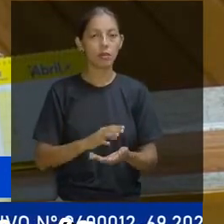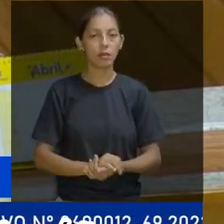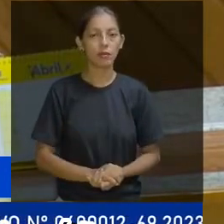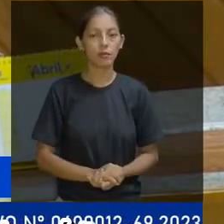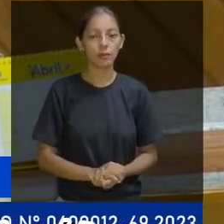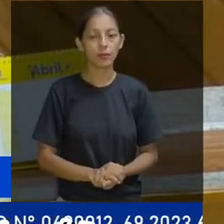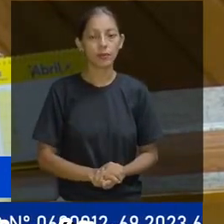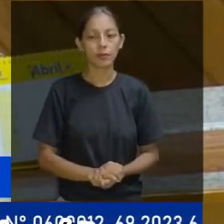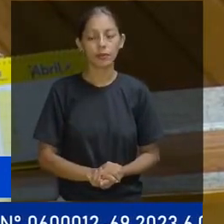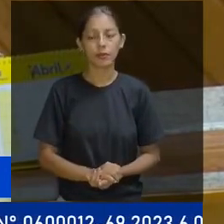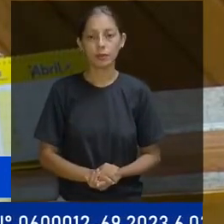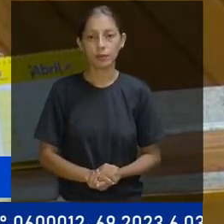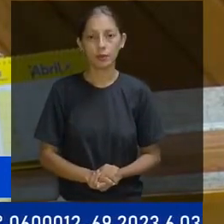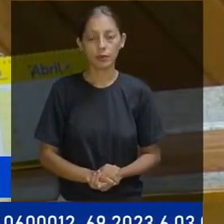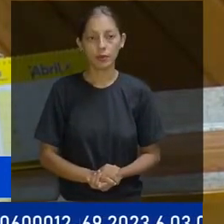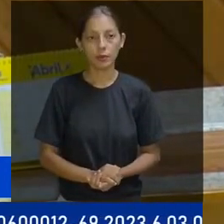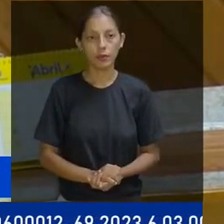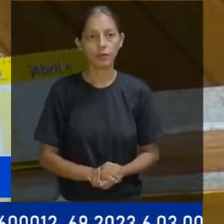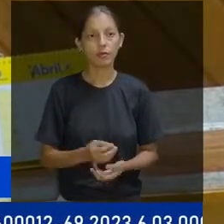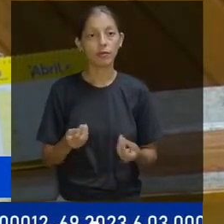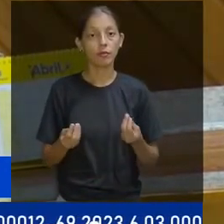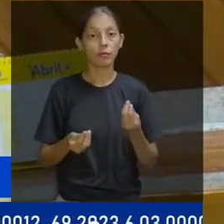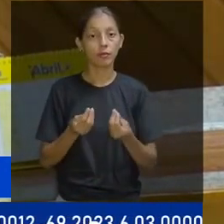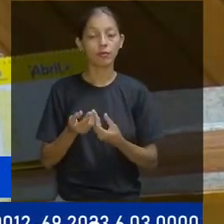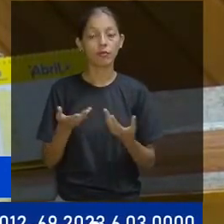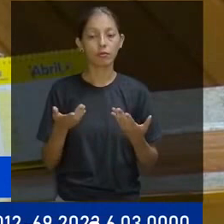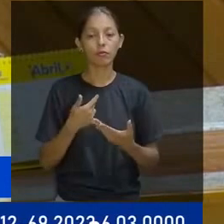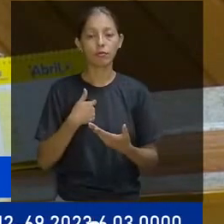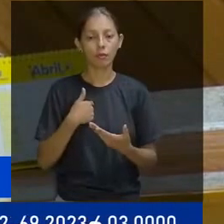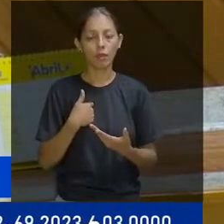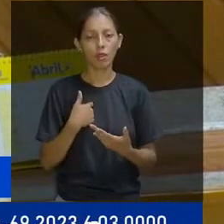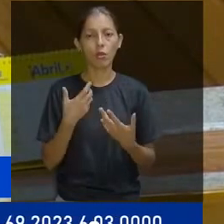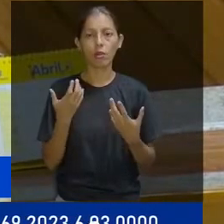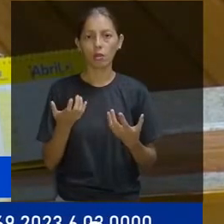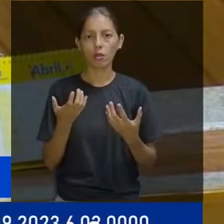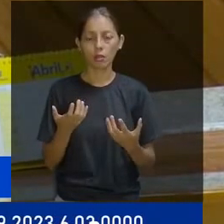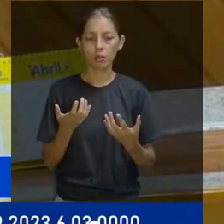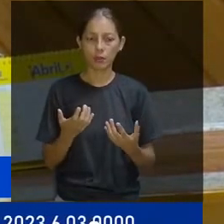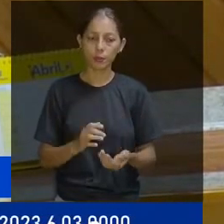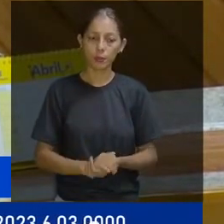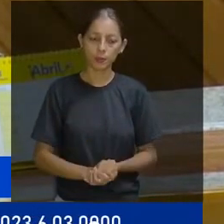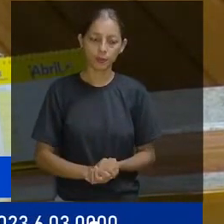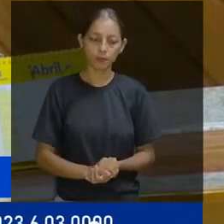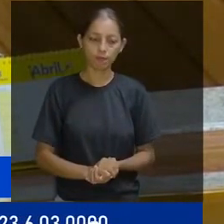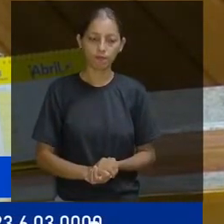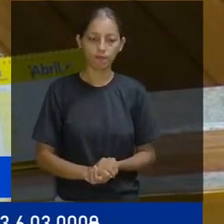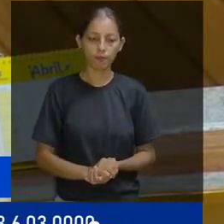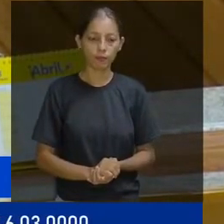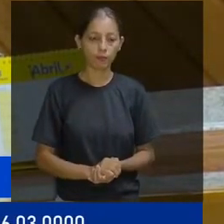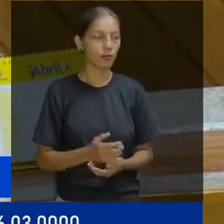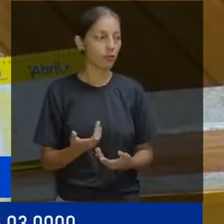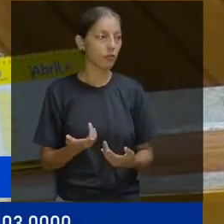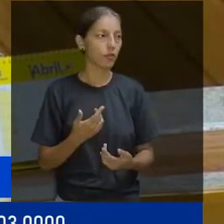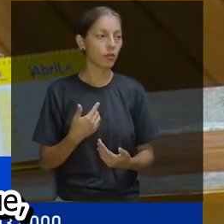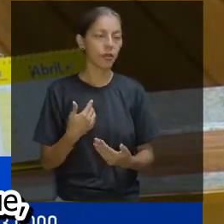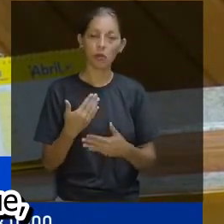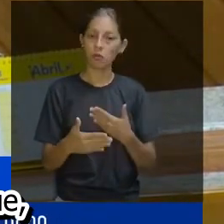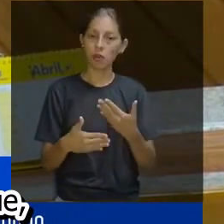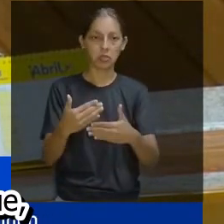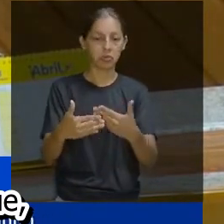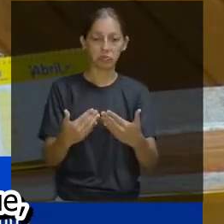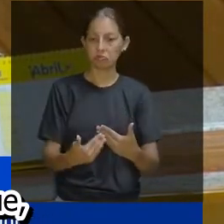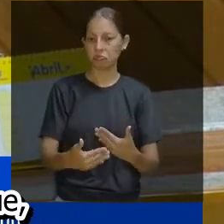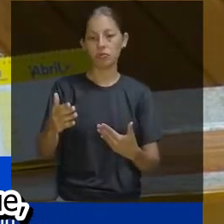do princípio da primazia do mérito. Então, nesse sentido, senhor presidente, eu estou preferindo que a gente avance esse ponto,